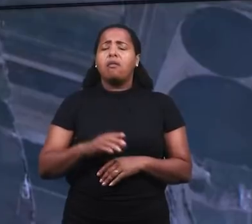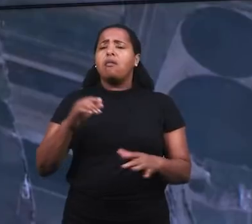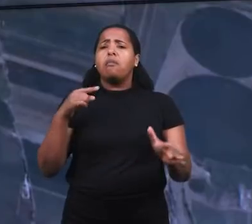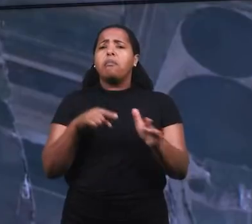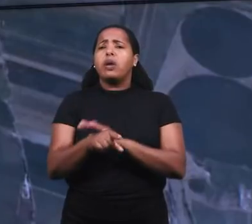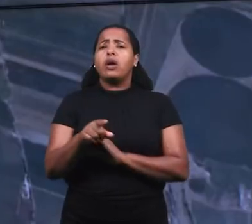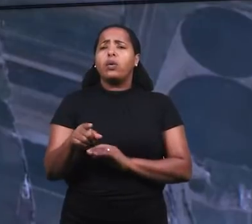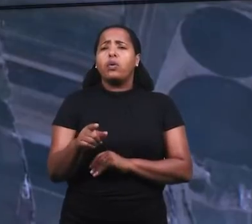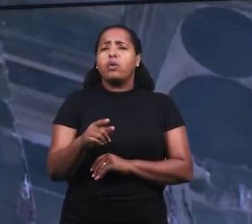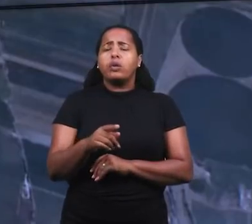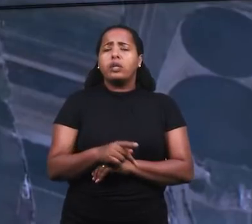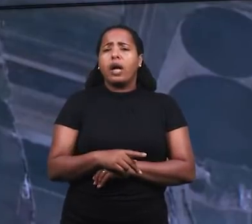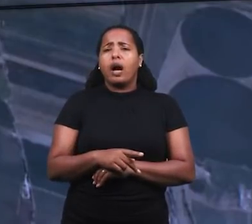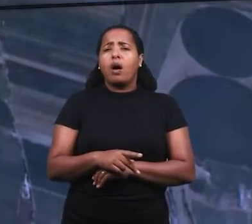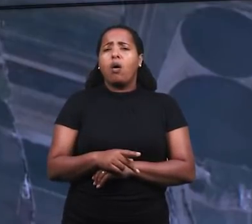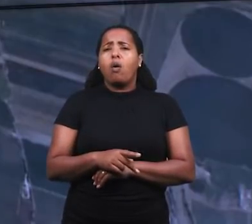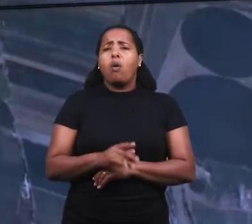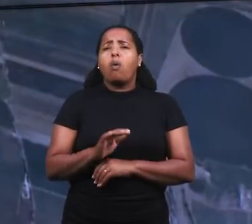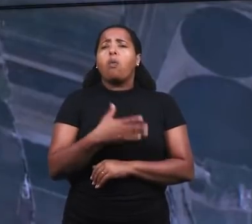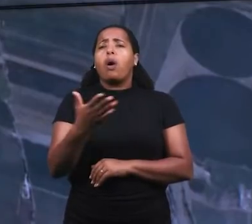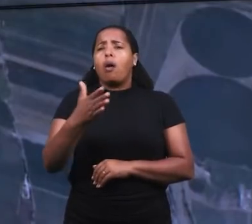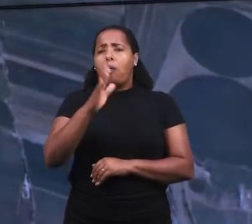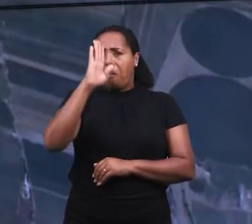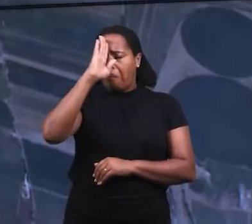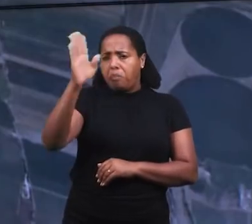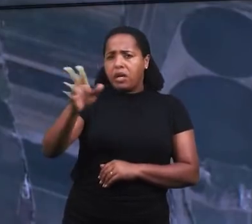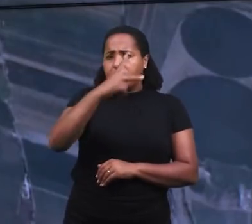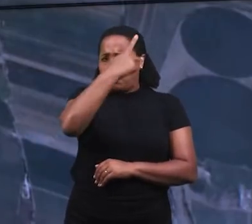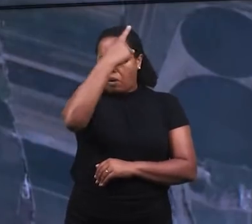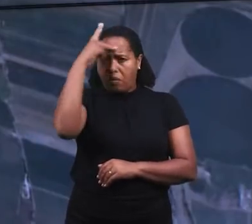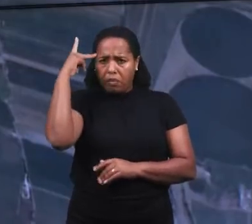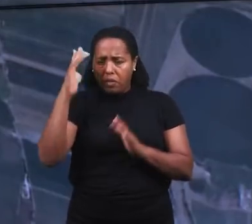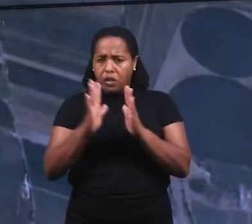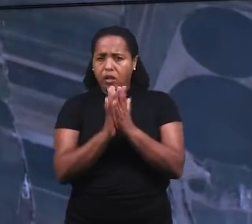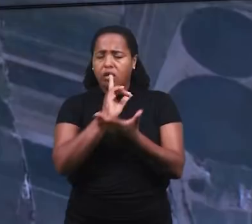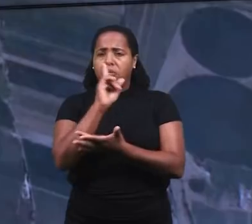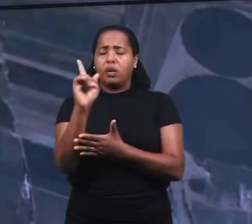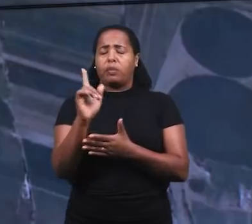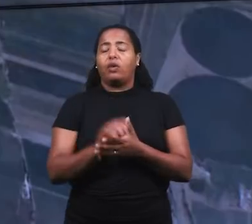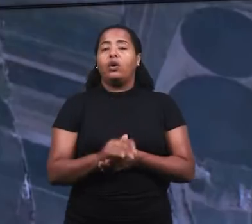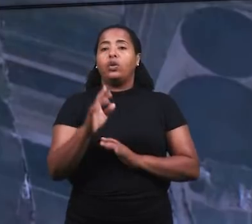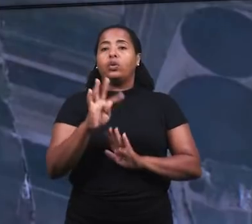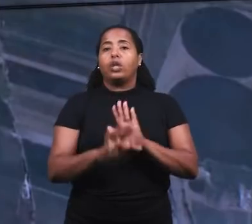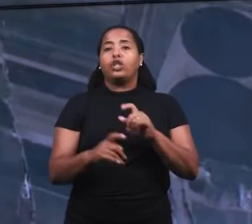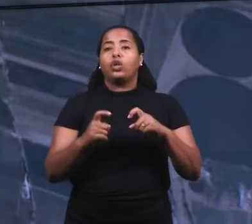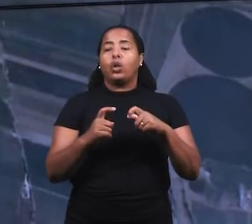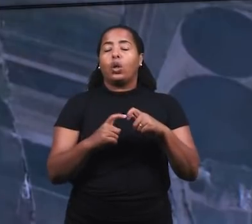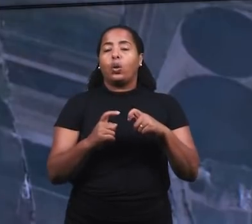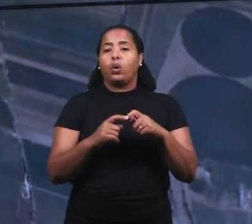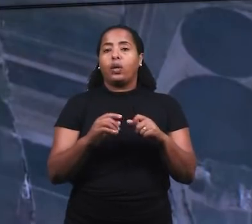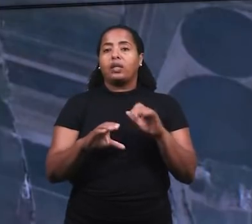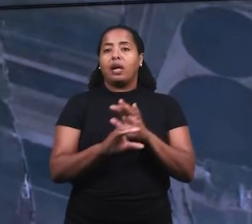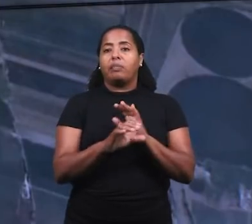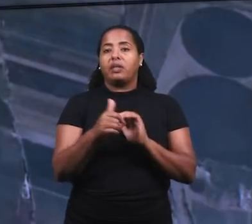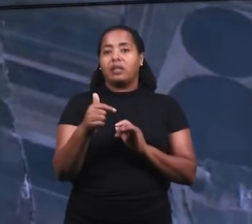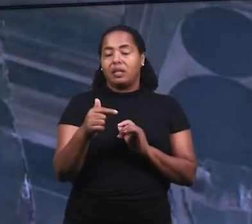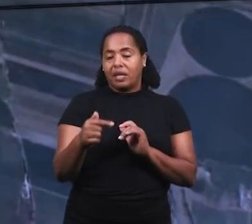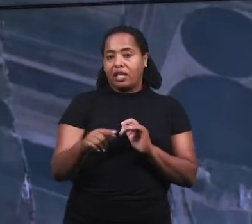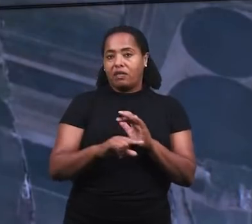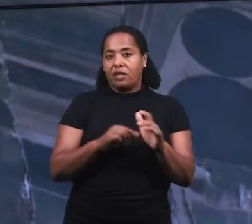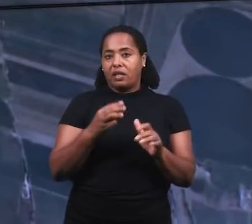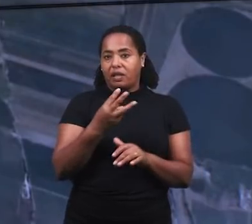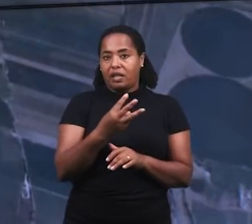E a pergunta era: quais foram os principais personagens citados no texto de Lucas, capítulo